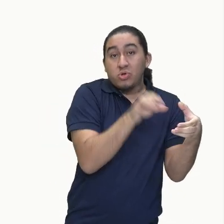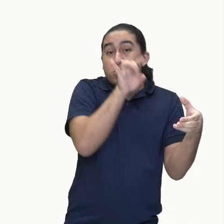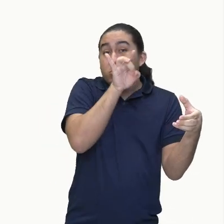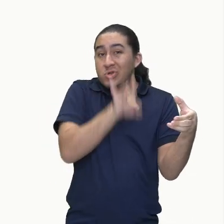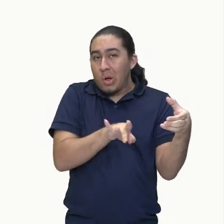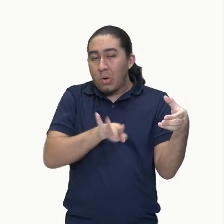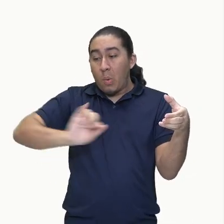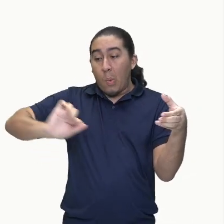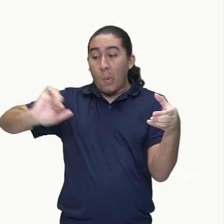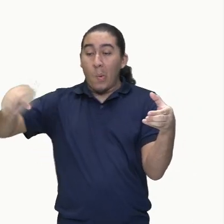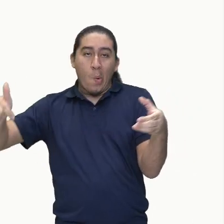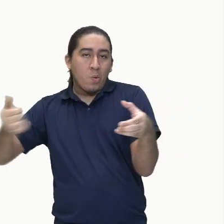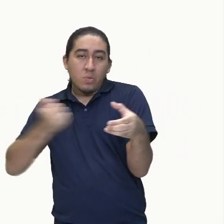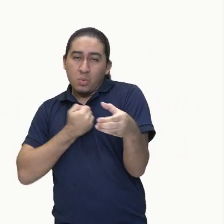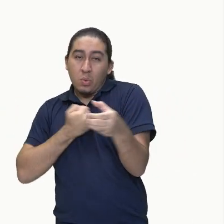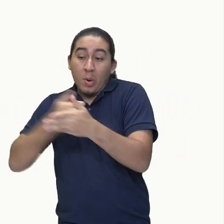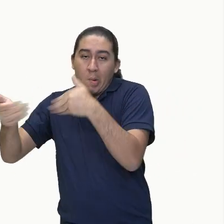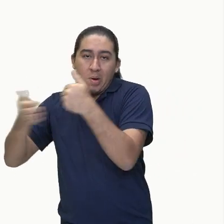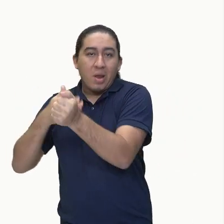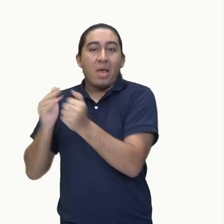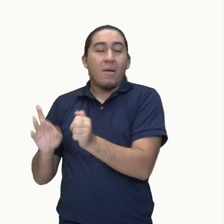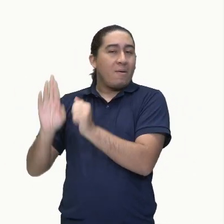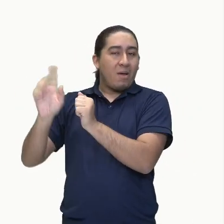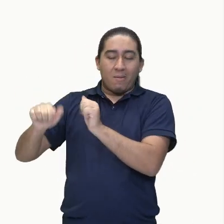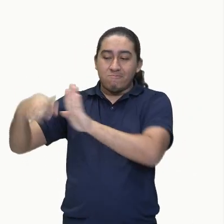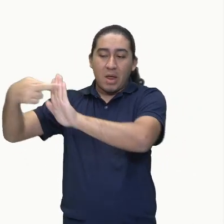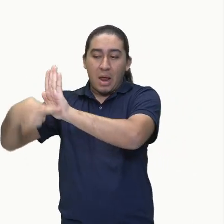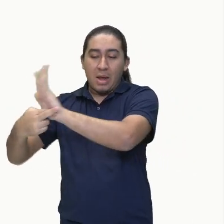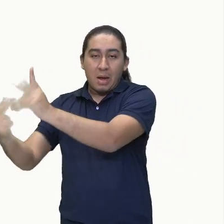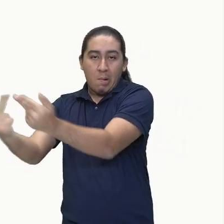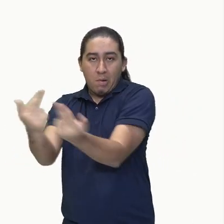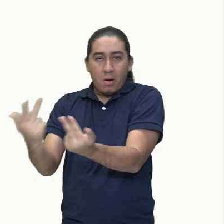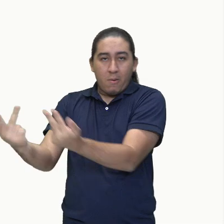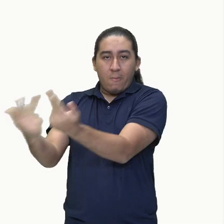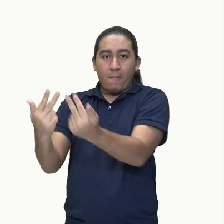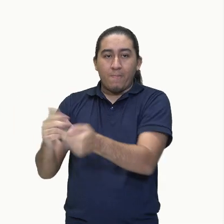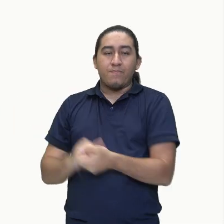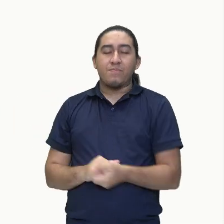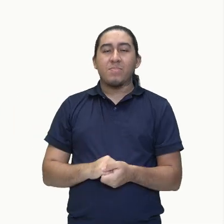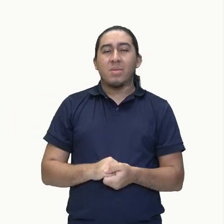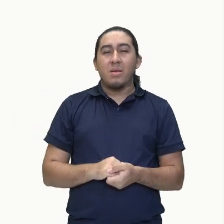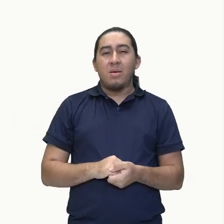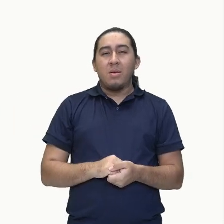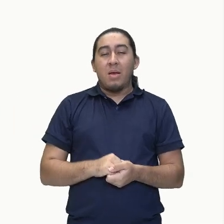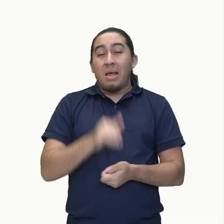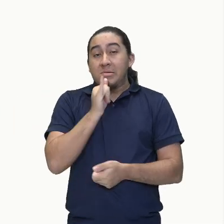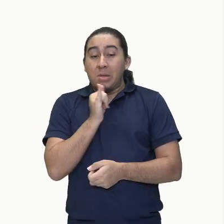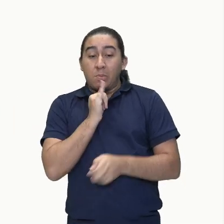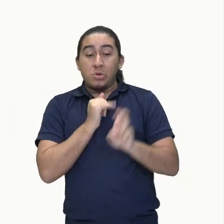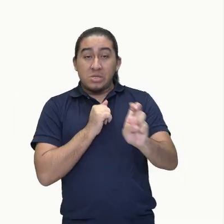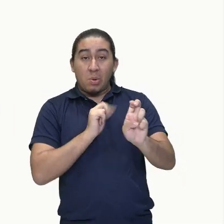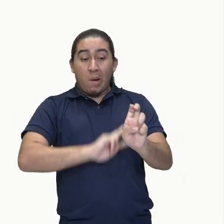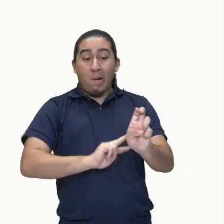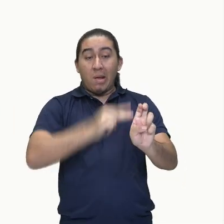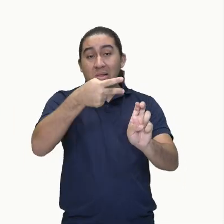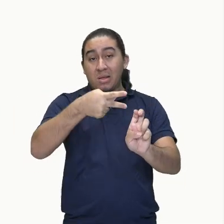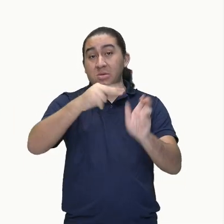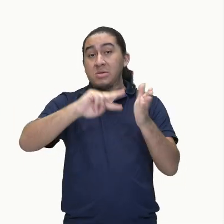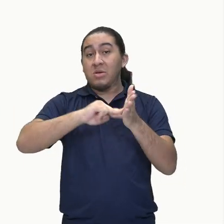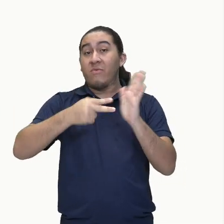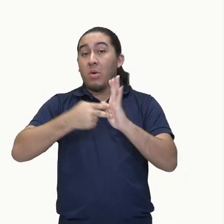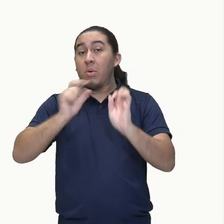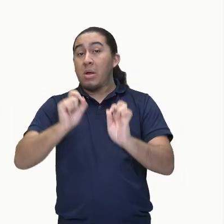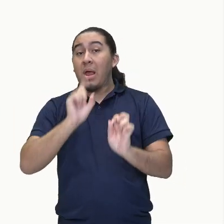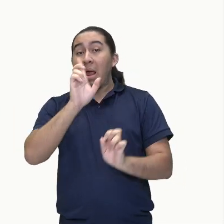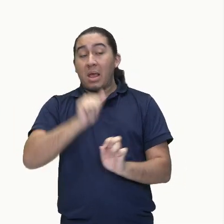que isso significa. O que é que significa 5 ao quadrado? Significa que eu vou multiplicar